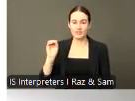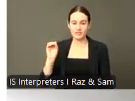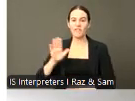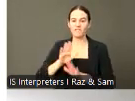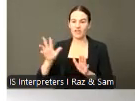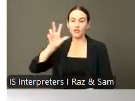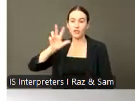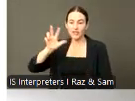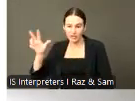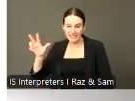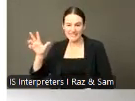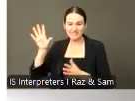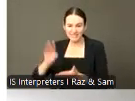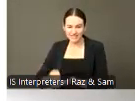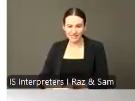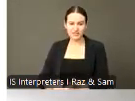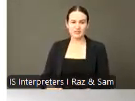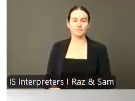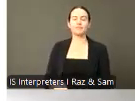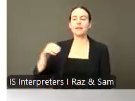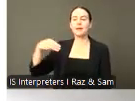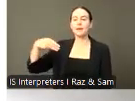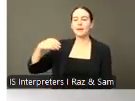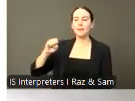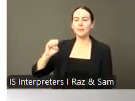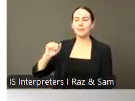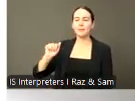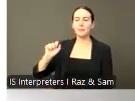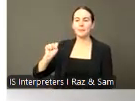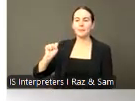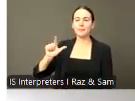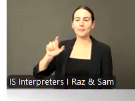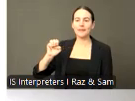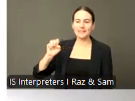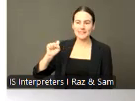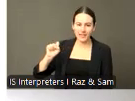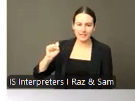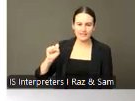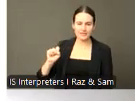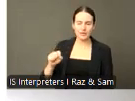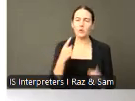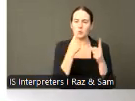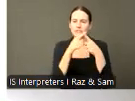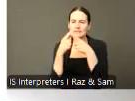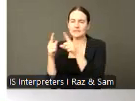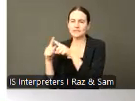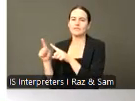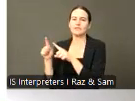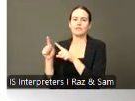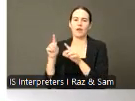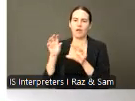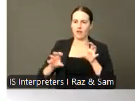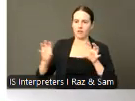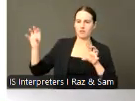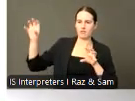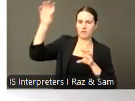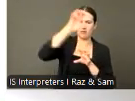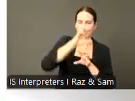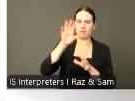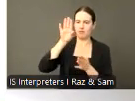da rubéola e do sarampo e da rubéola congênita em 2014, assim como a interrupção vetorial do